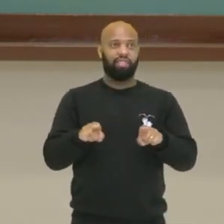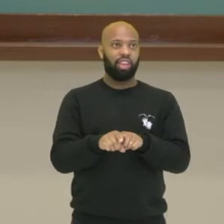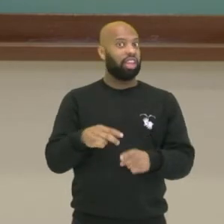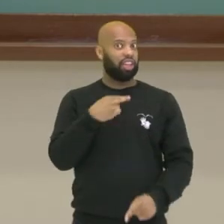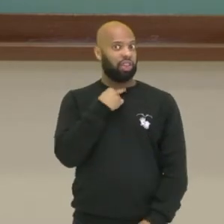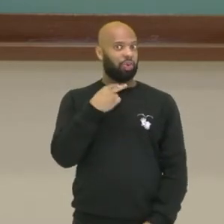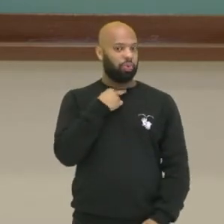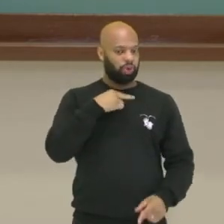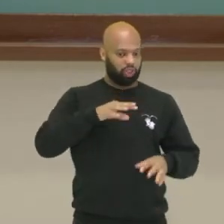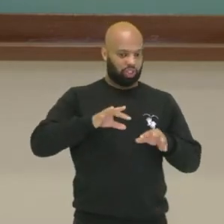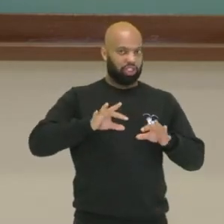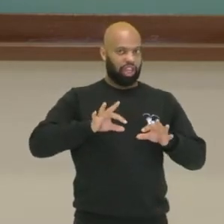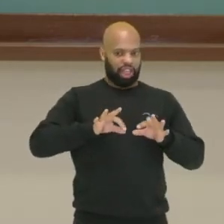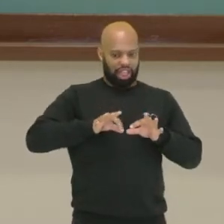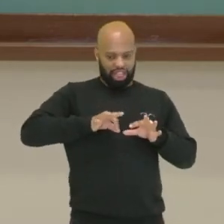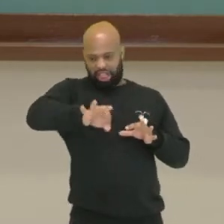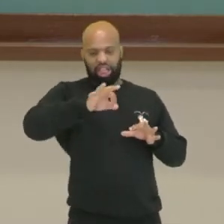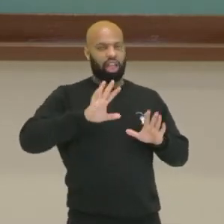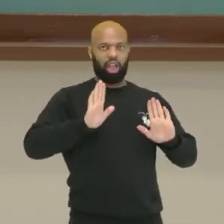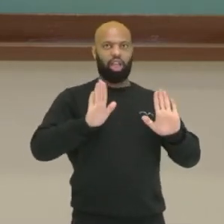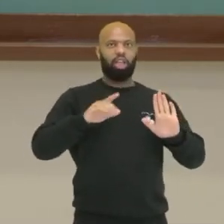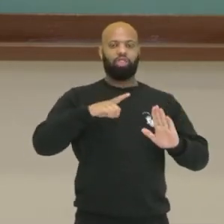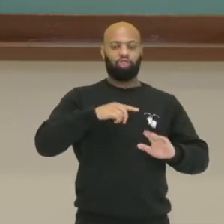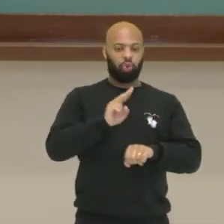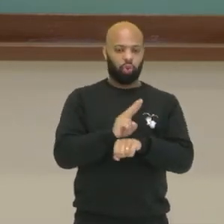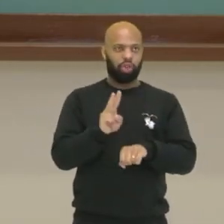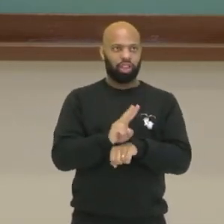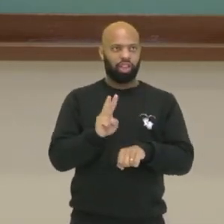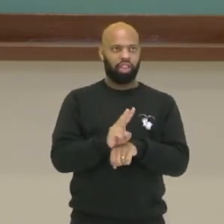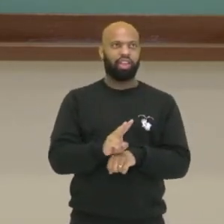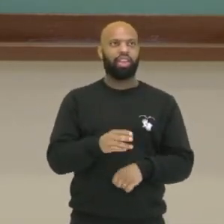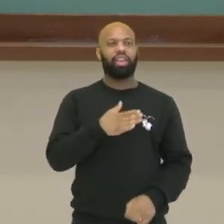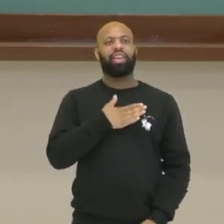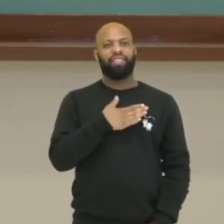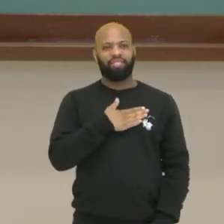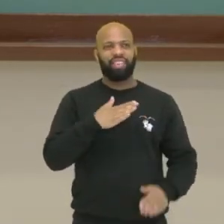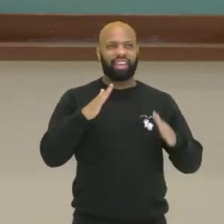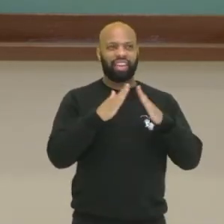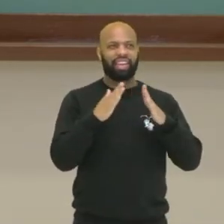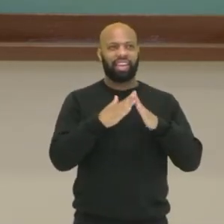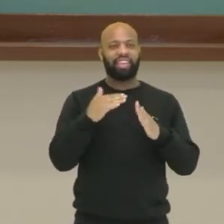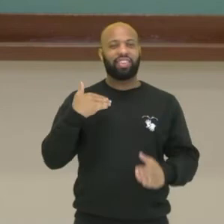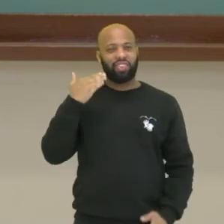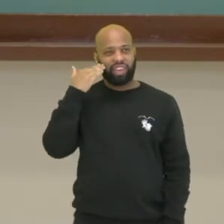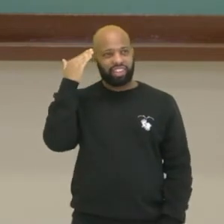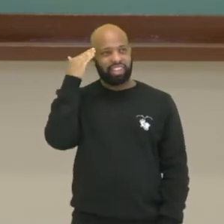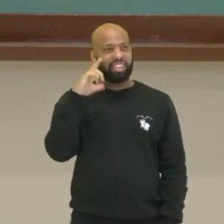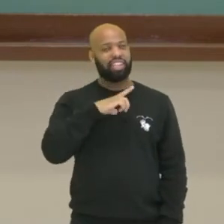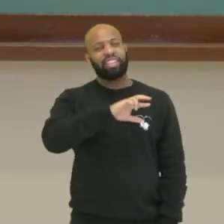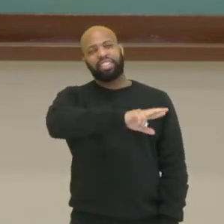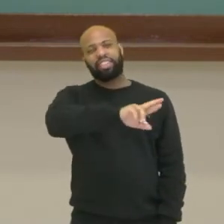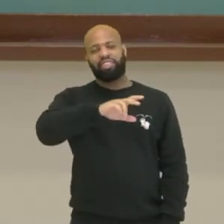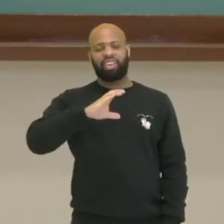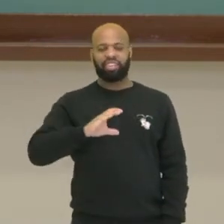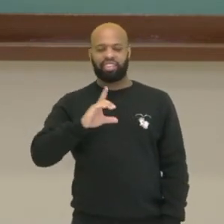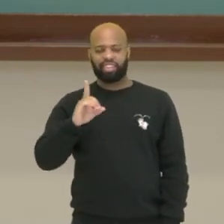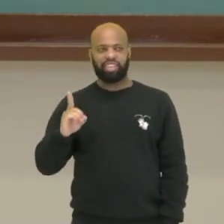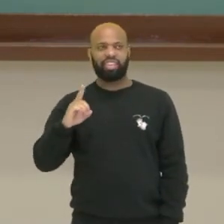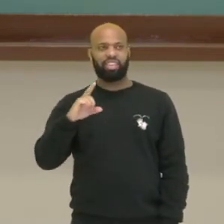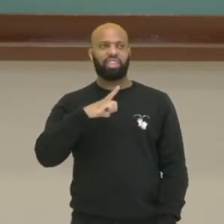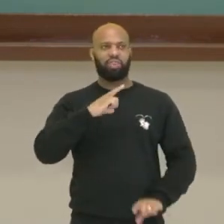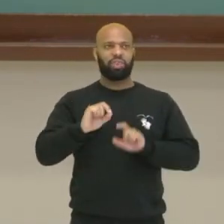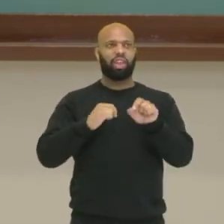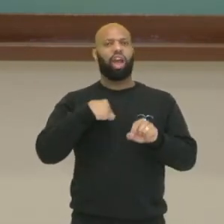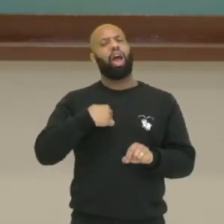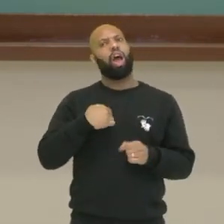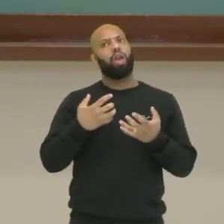que tinha que pegar com todo cuidado, porque senão já estragava. Nossa, lá em casa, quando eu era adolescente, eu tinha muitos CDs. E eu tinha ciúmes, porque